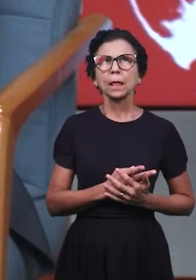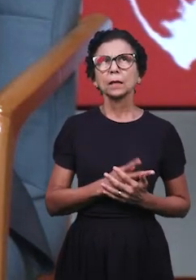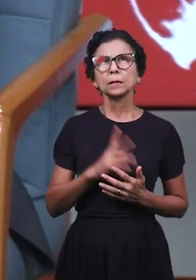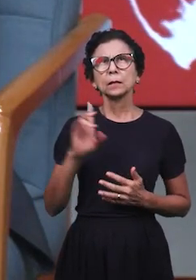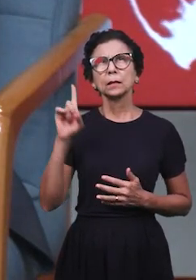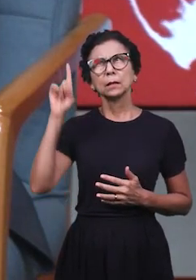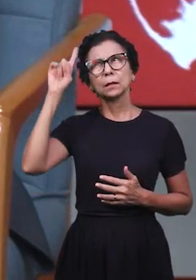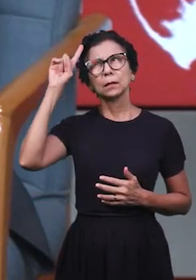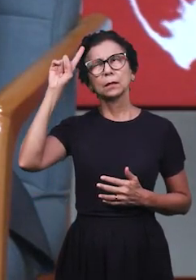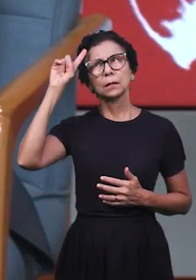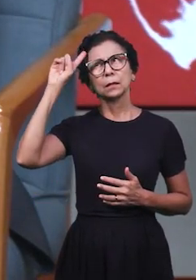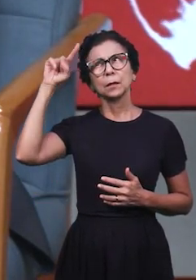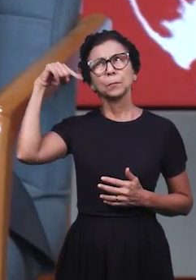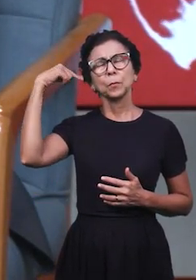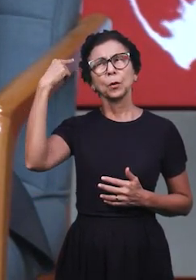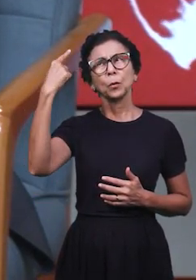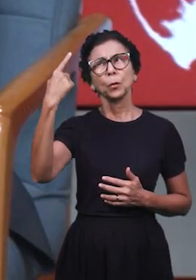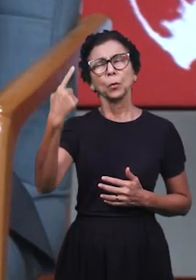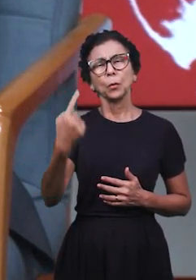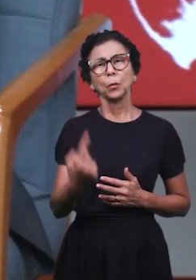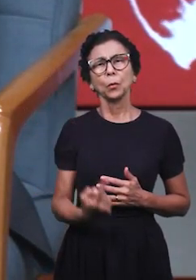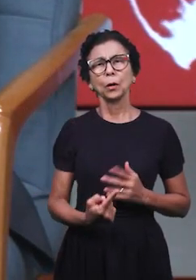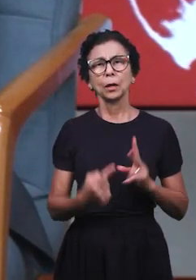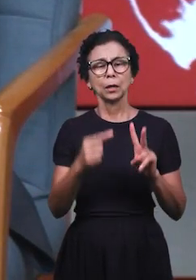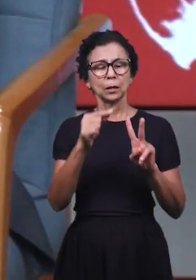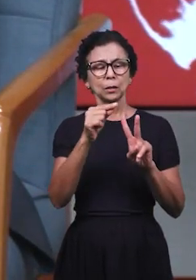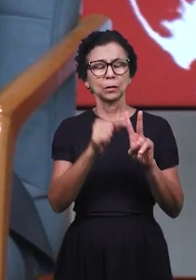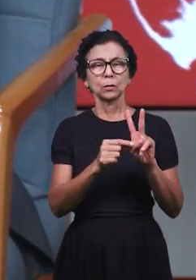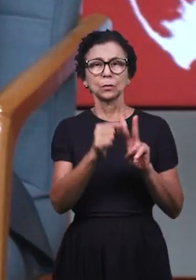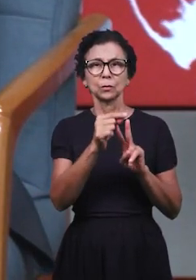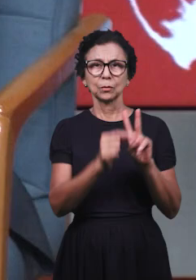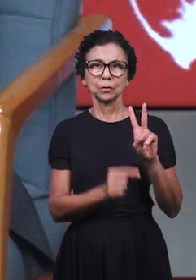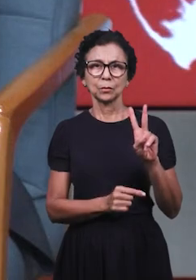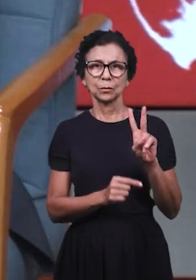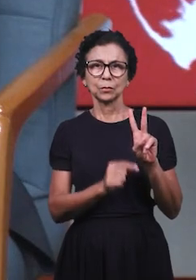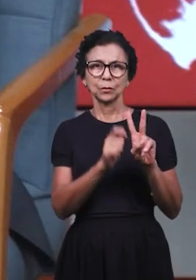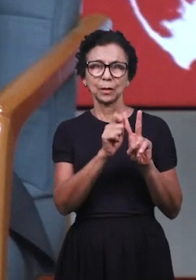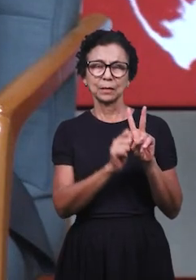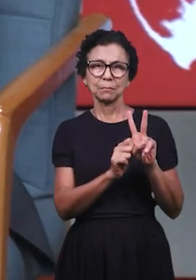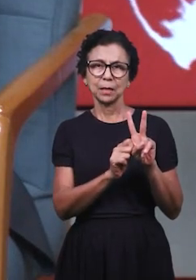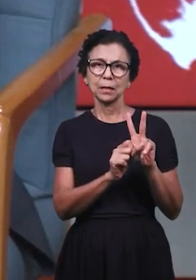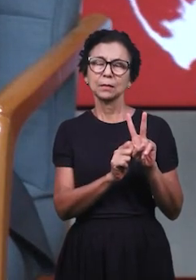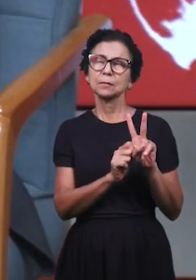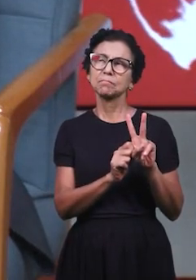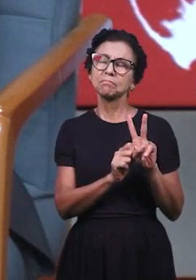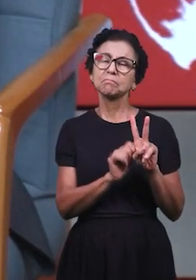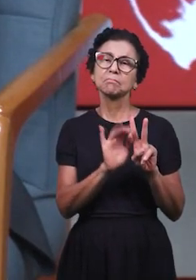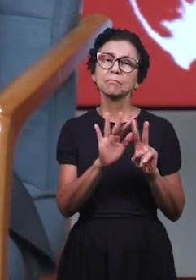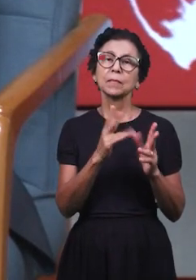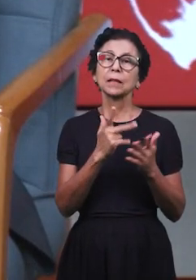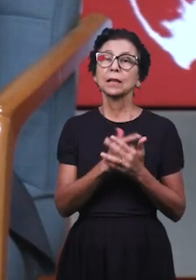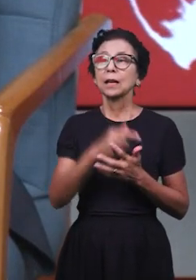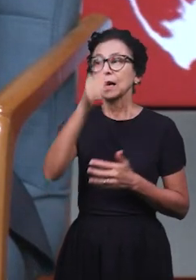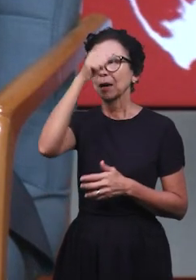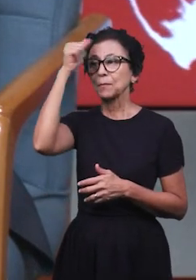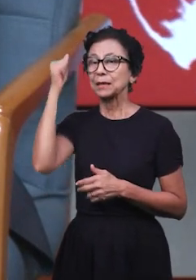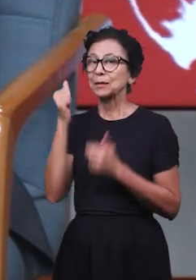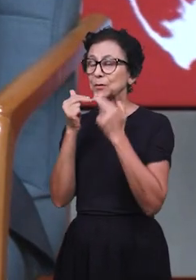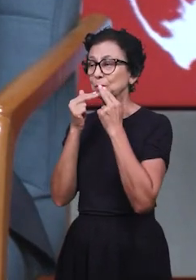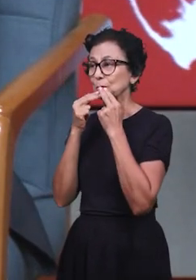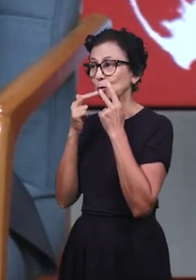3 meses depois, ela me procurou e disse, Amadeu, tem uma novidade para te contar. Eu falei, fala, o que houve? Uma